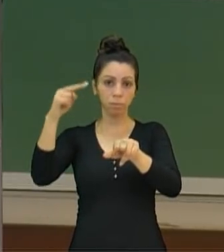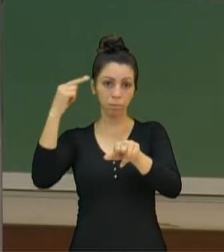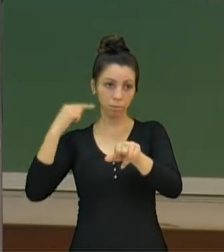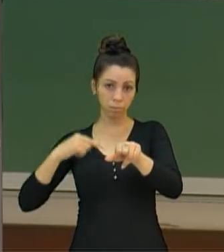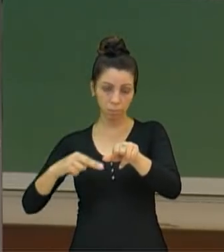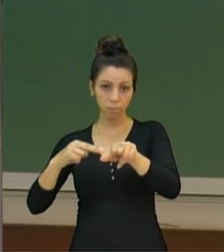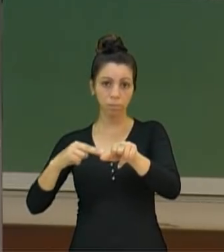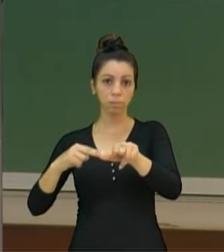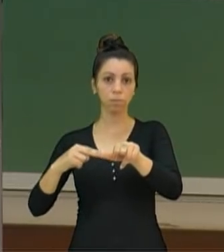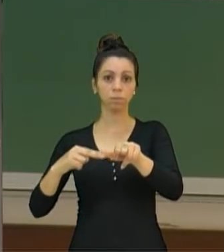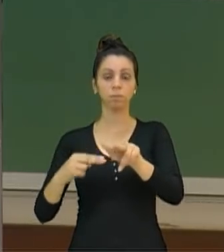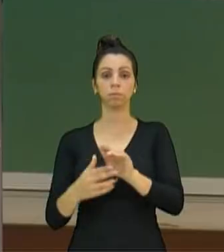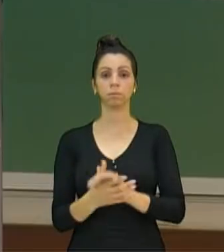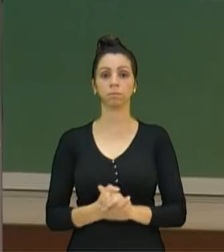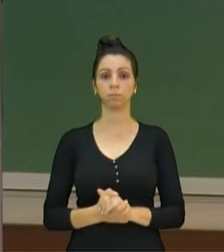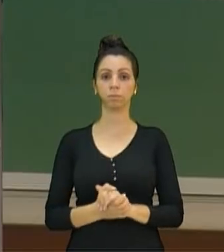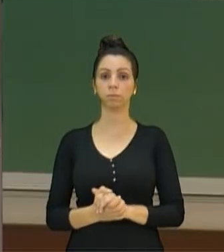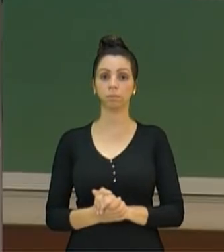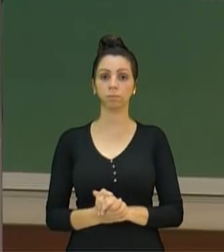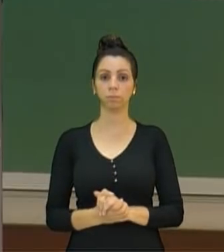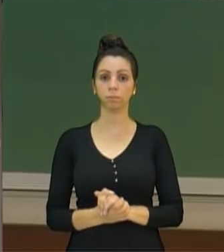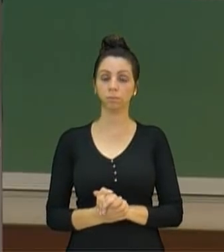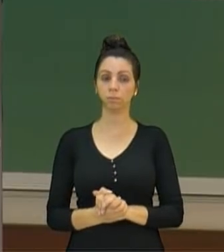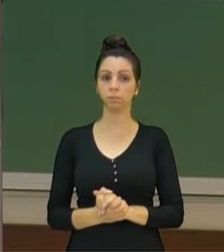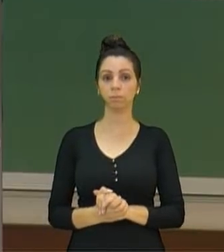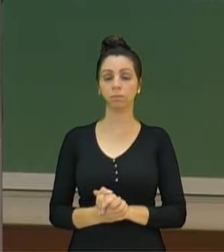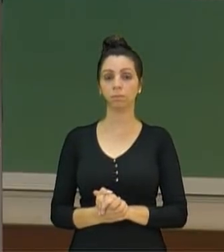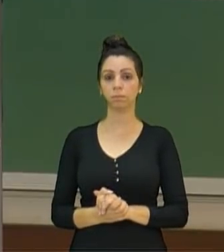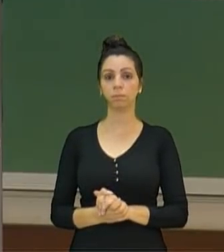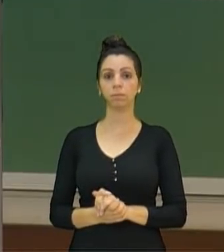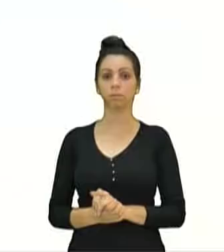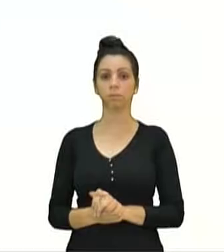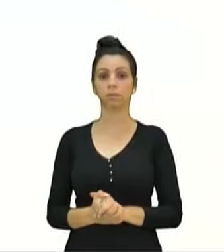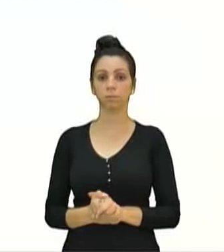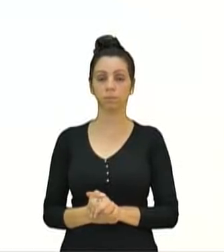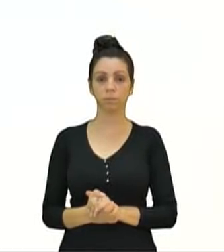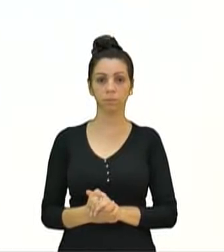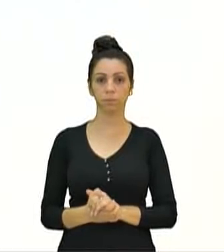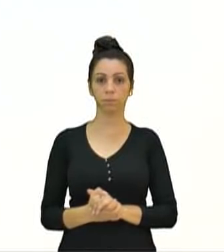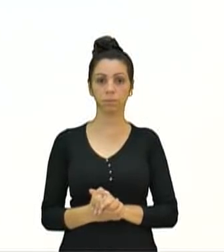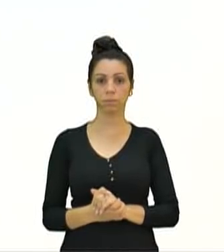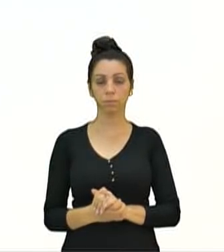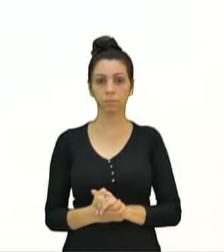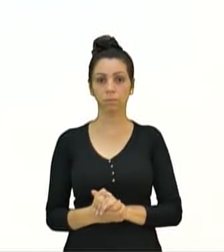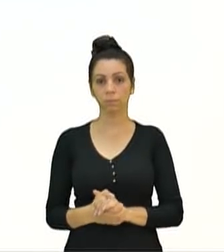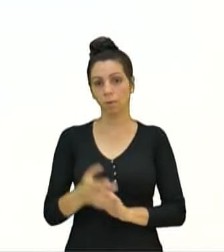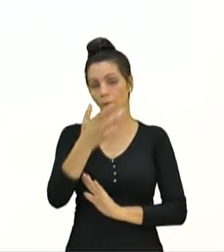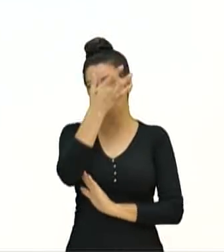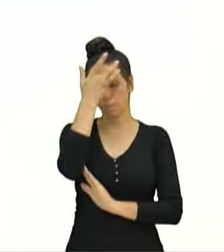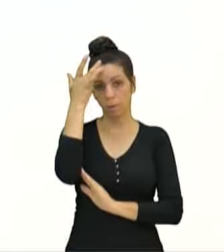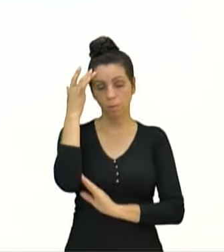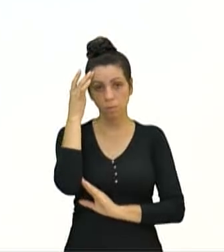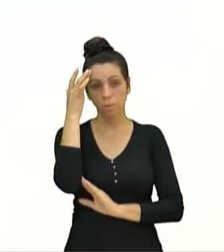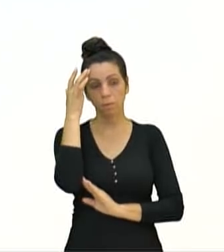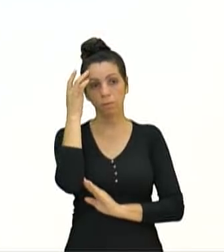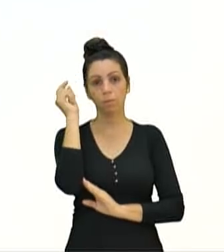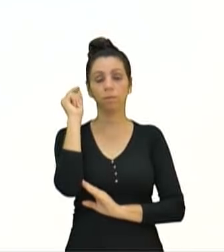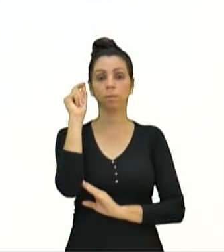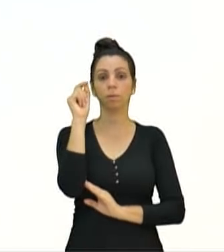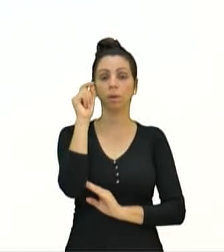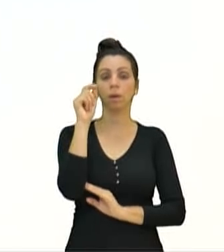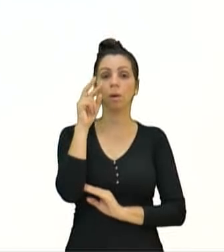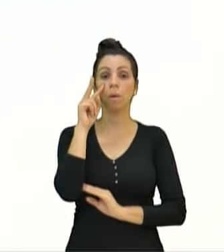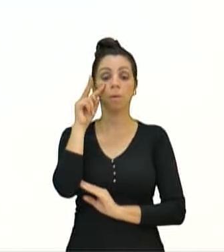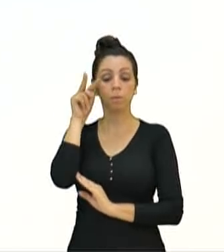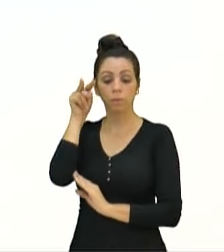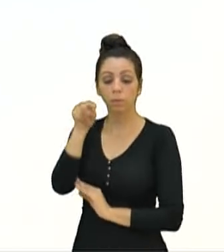lançando o meu corpo para as costas. O pontapé à lua, o saltador olhando para a